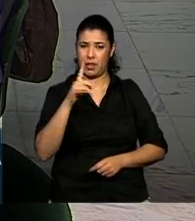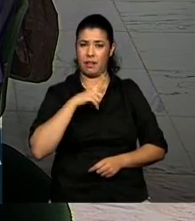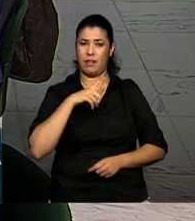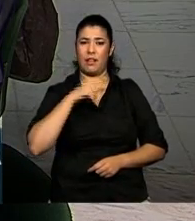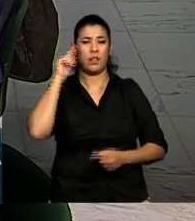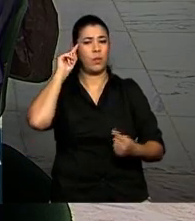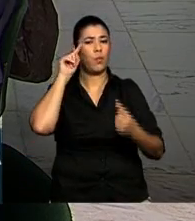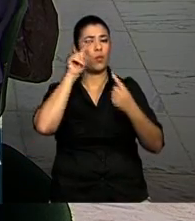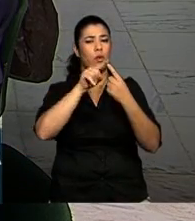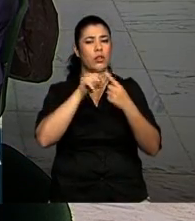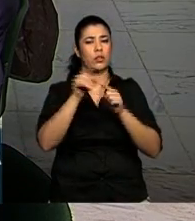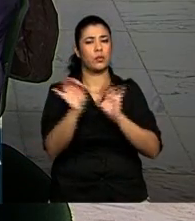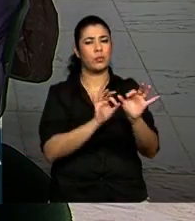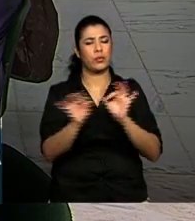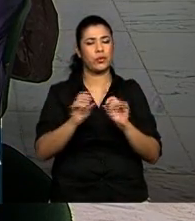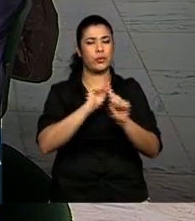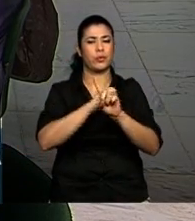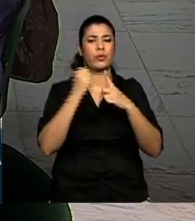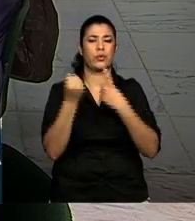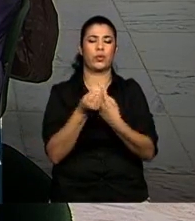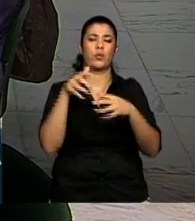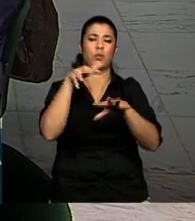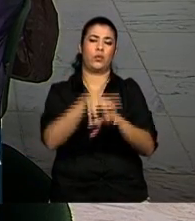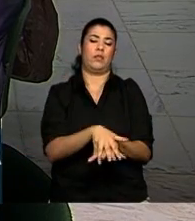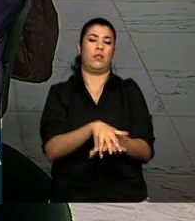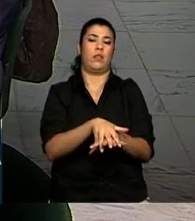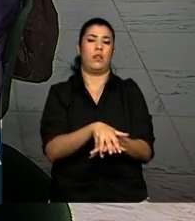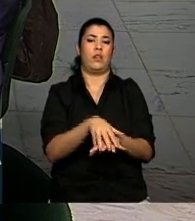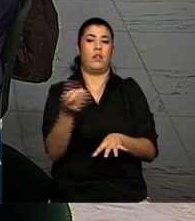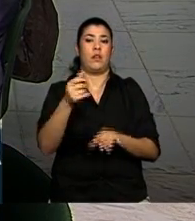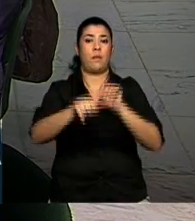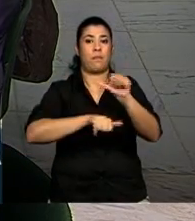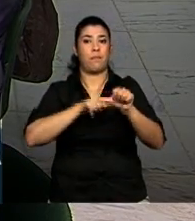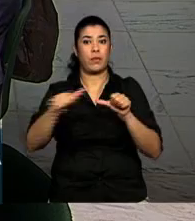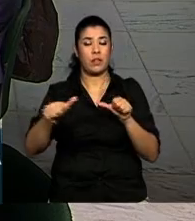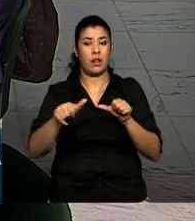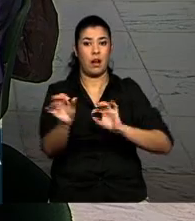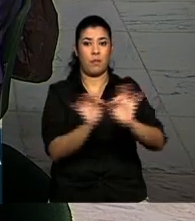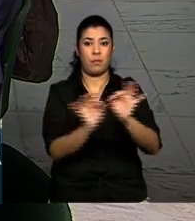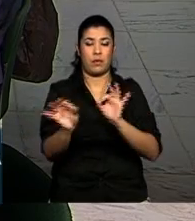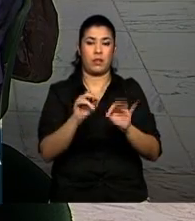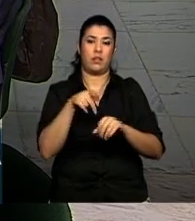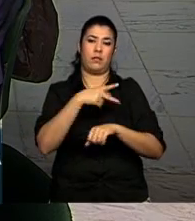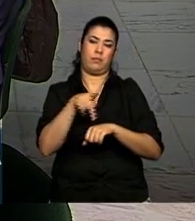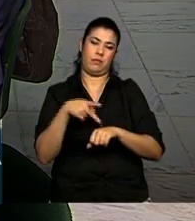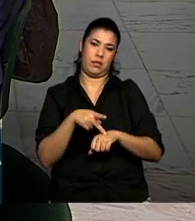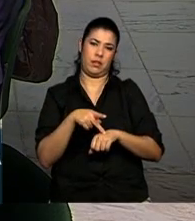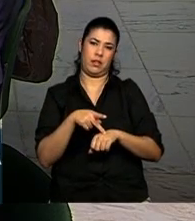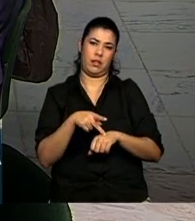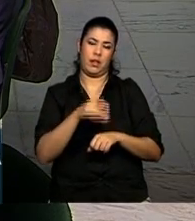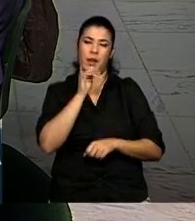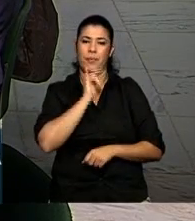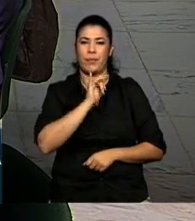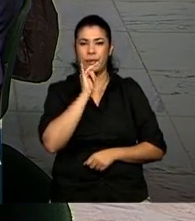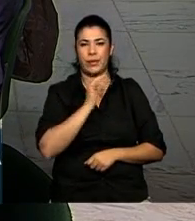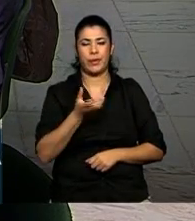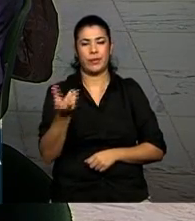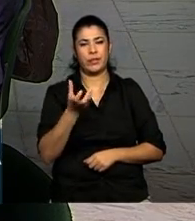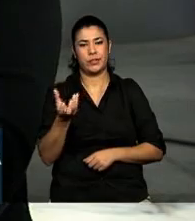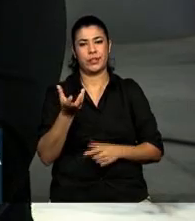socialdemocrata né que tem inclusão a gente quer mudar a estrutura desse país de fato a gente quer por exemplo